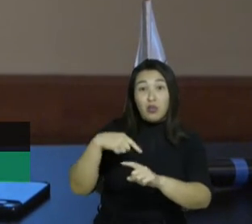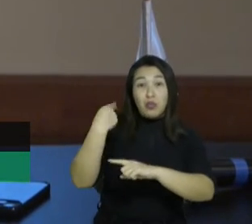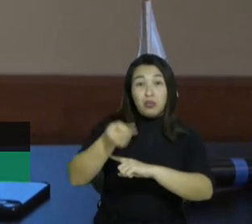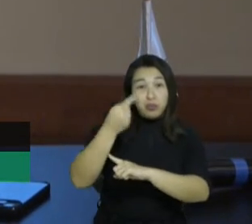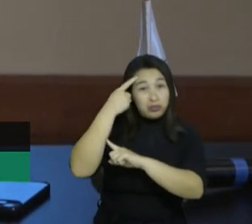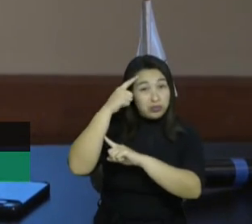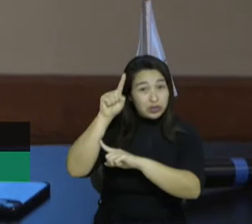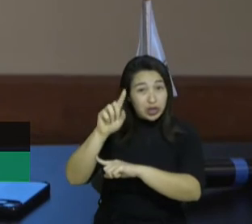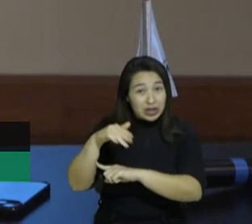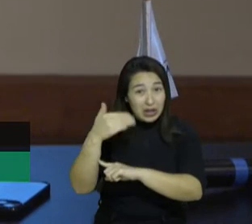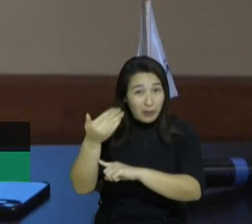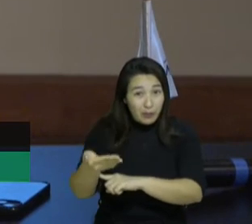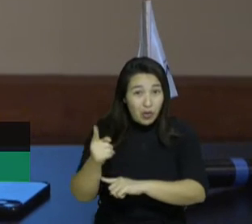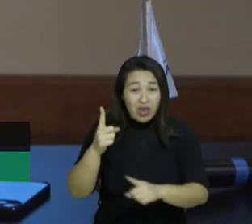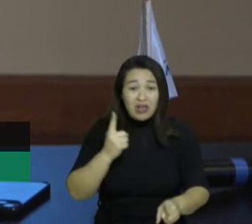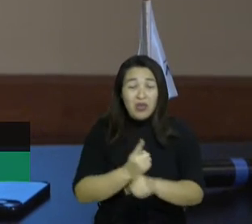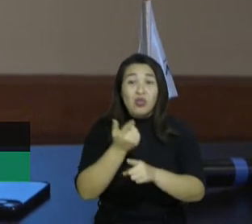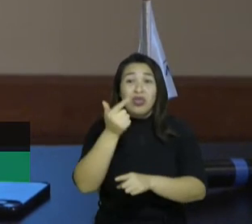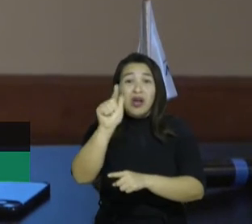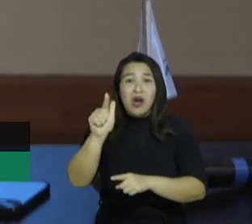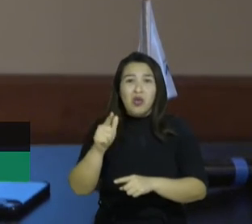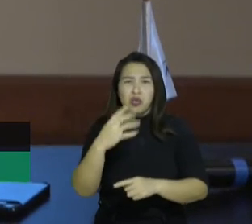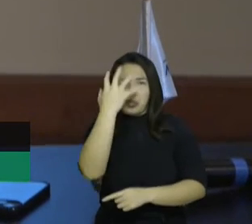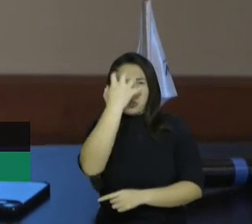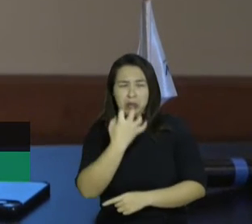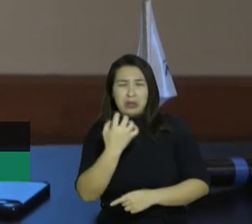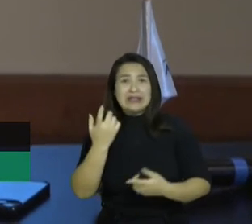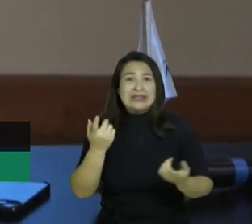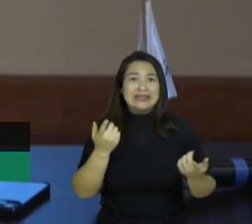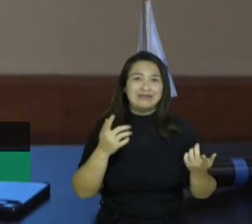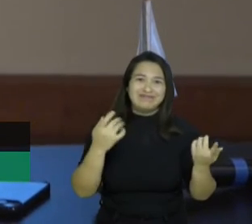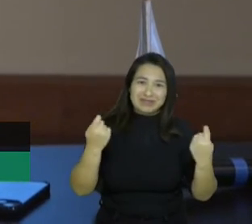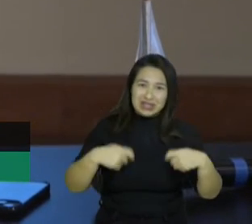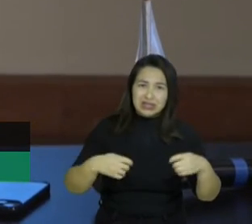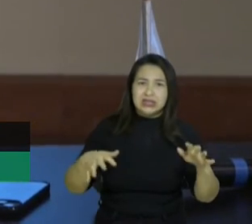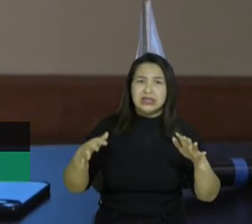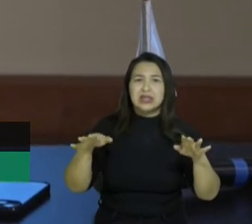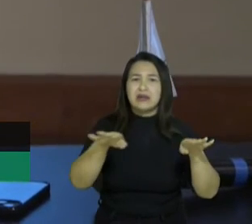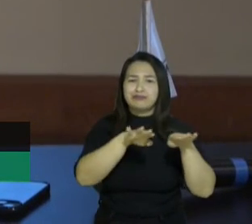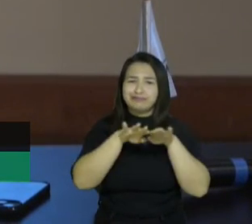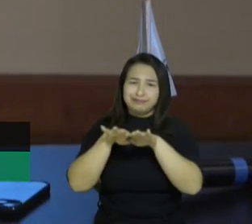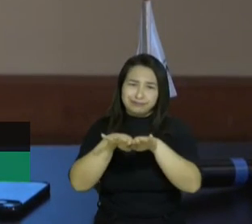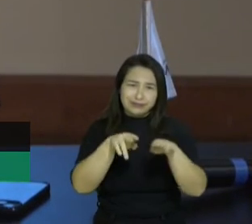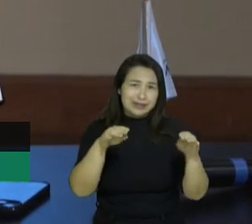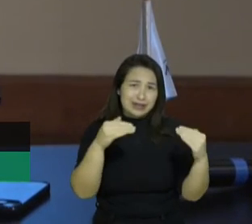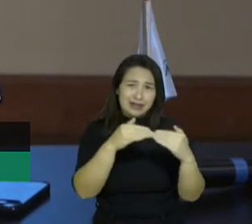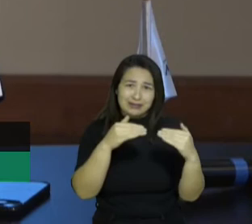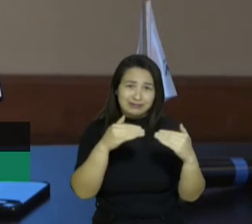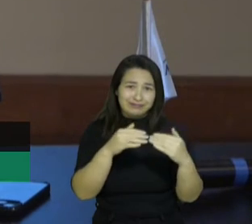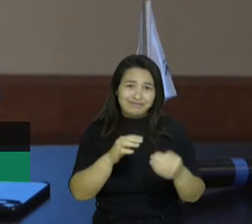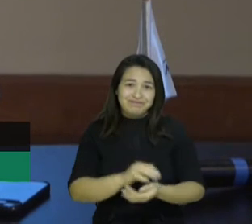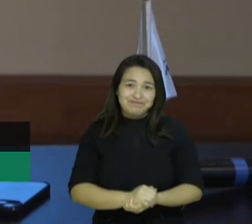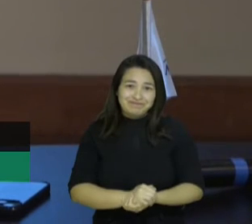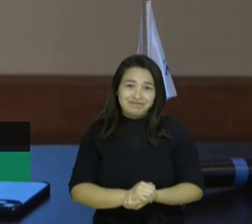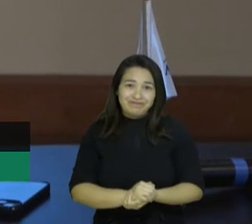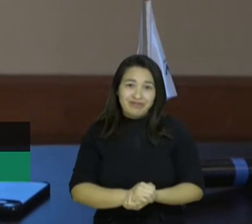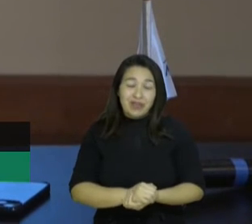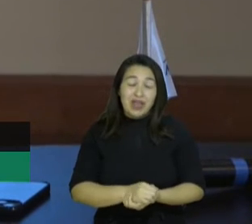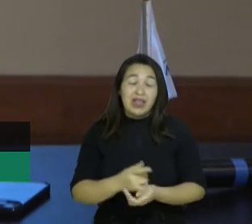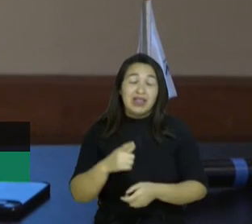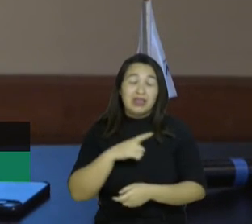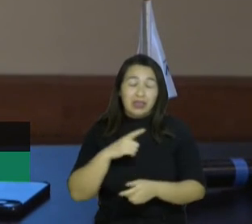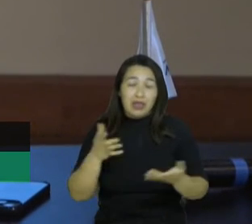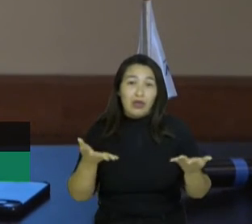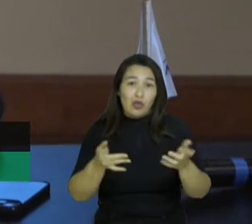pode né você tem que ter maior harmonização entre as aduanas tá eh isso já existe Amparo jurídico para isso